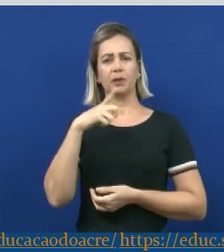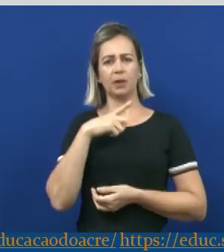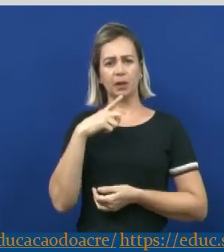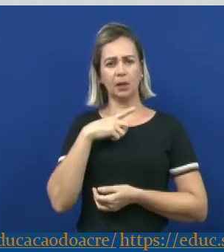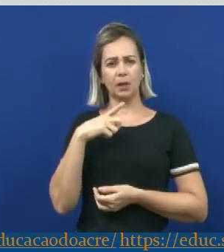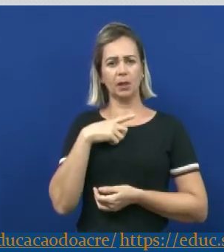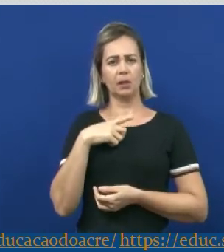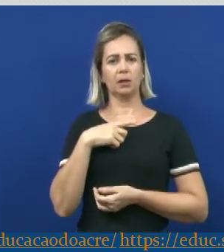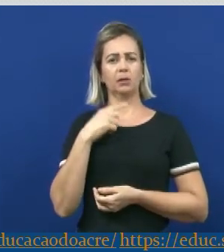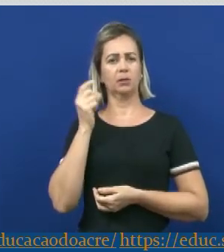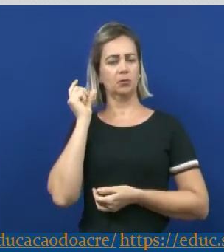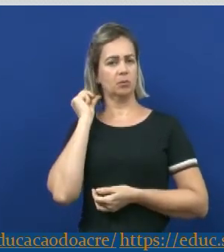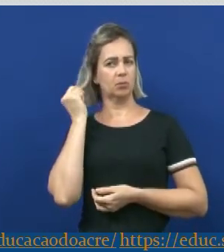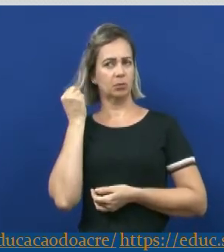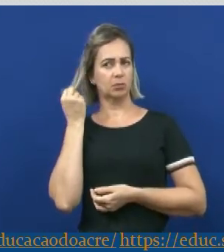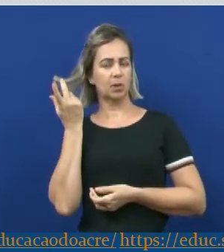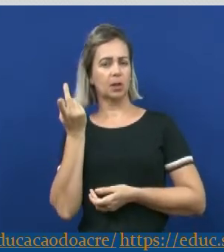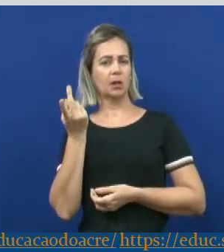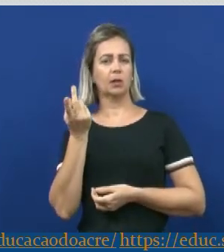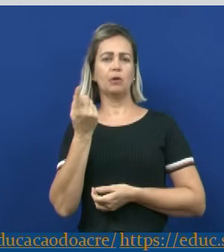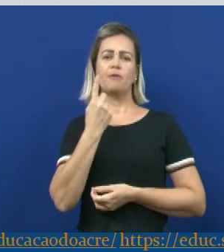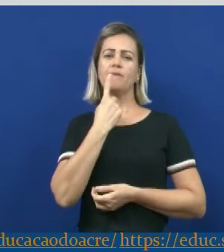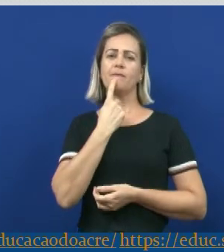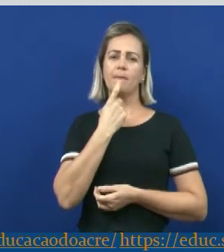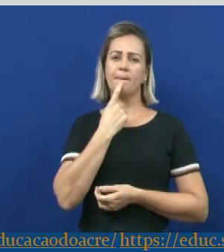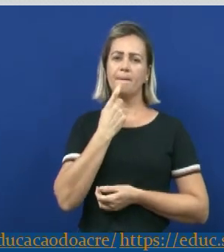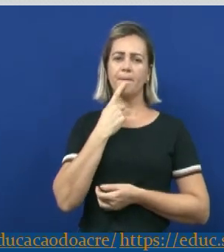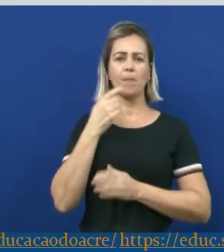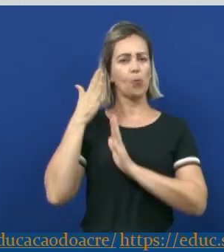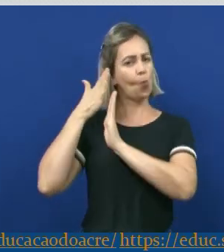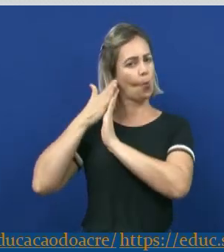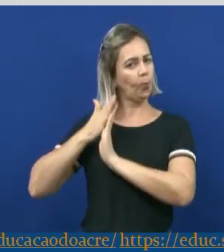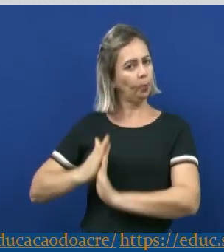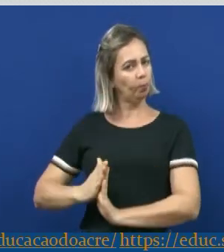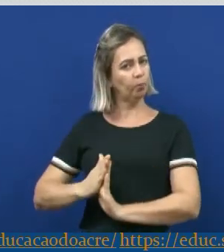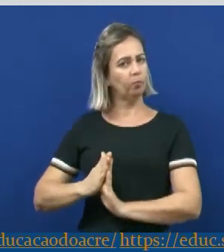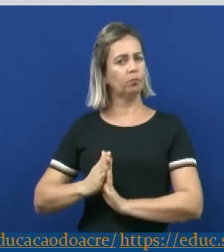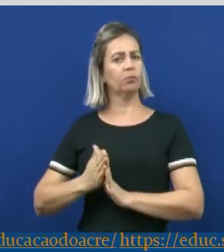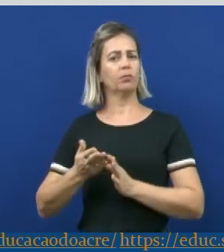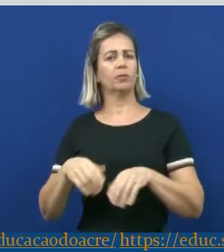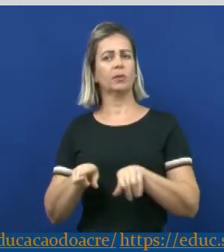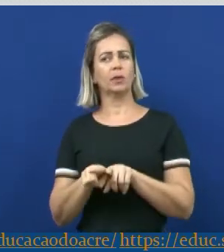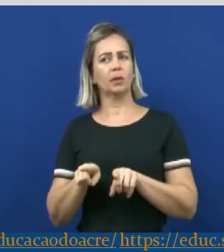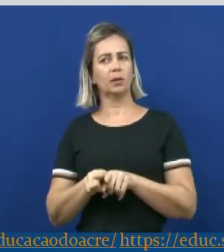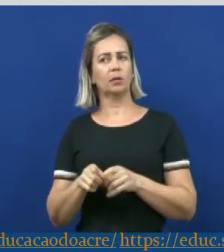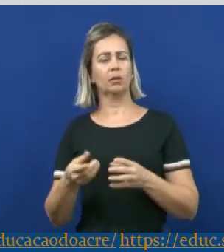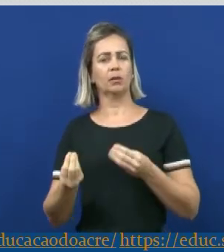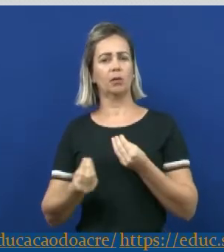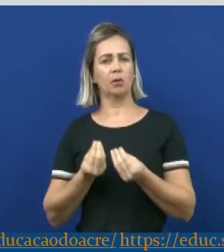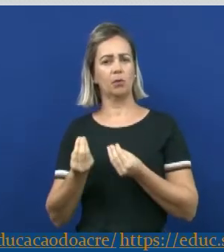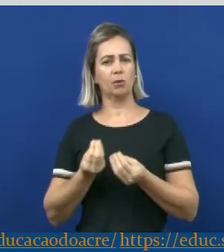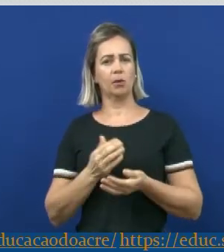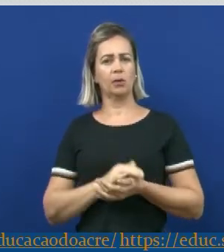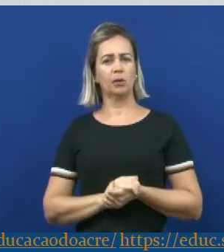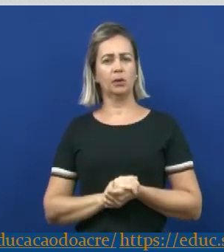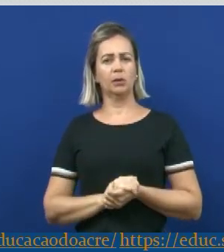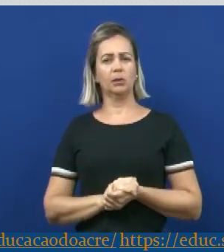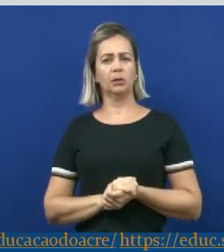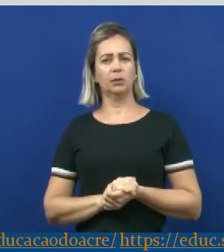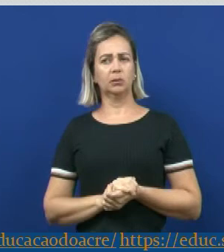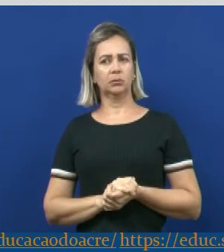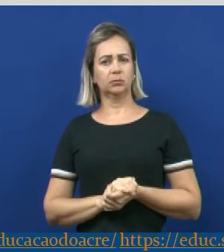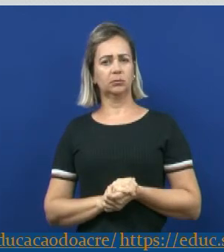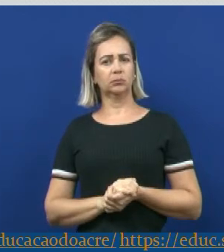pelos pelirrojos, ruivos, lisos e largos. E a roupa, ó, lleva